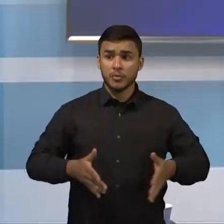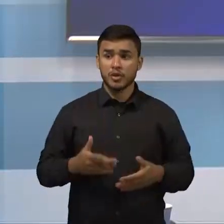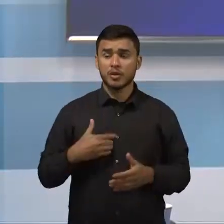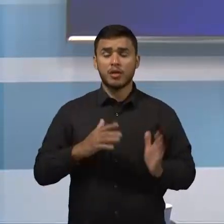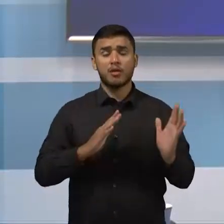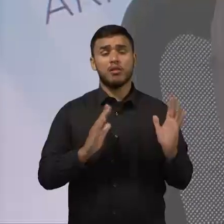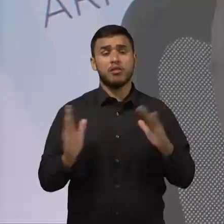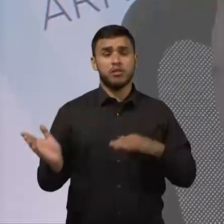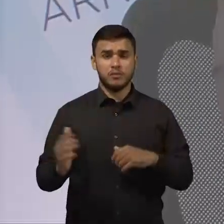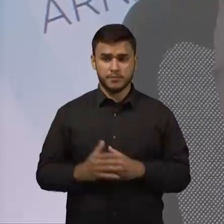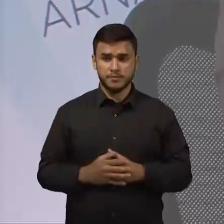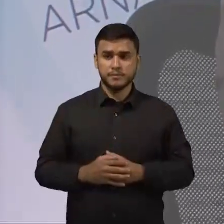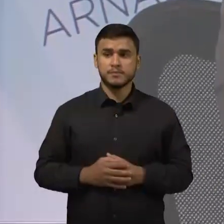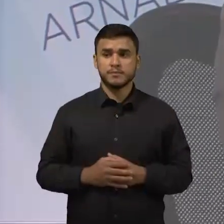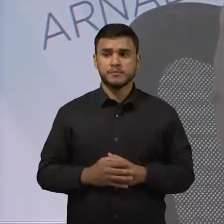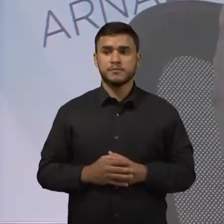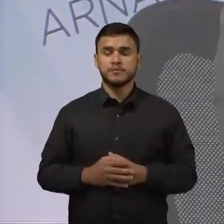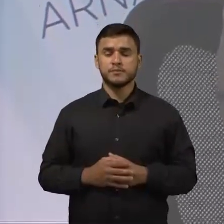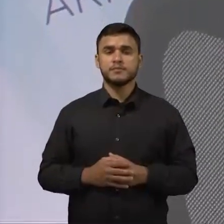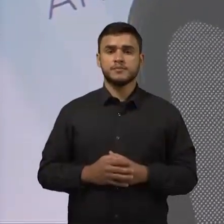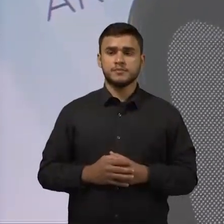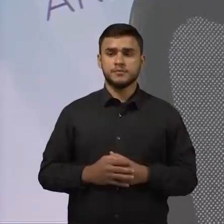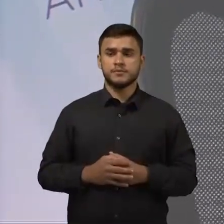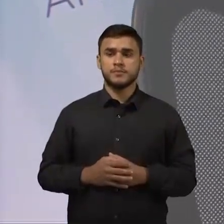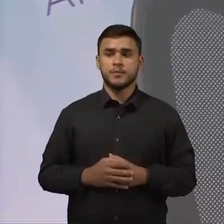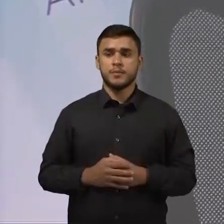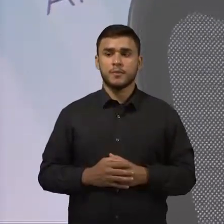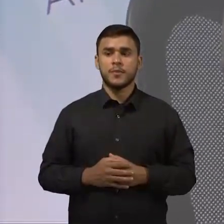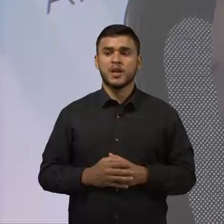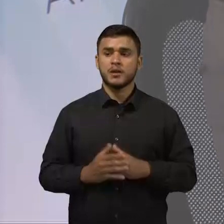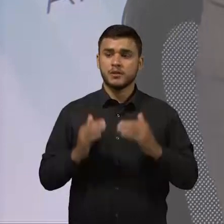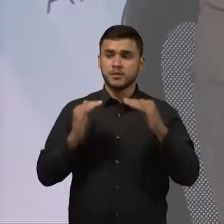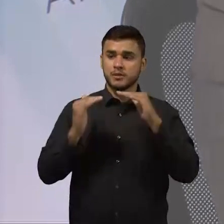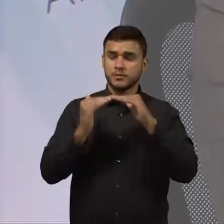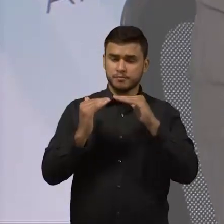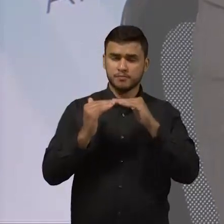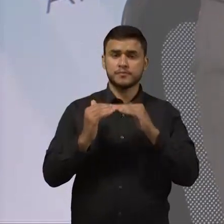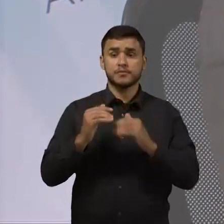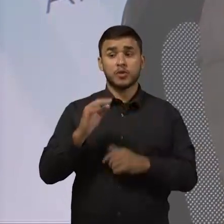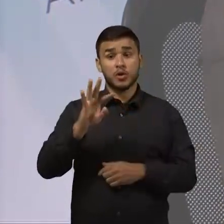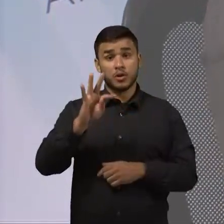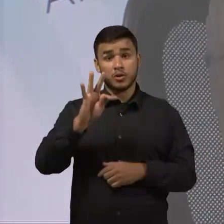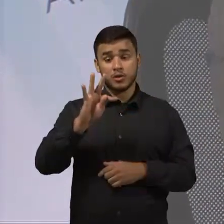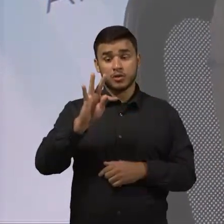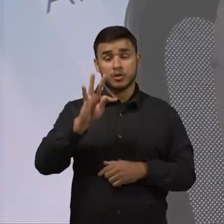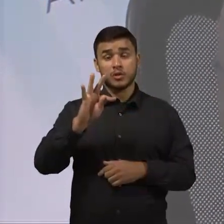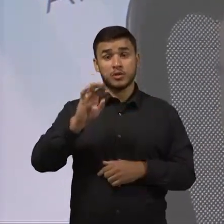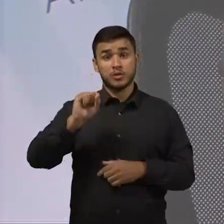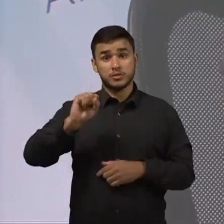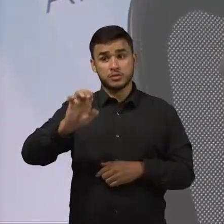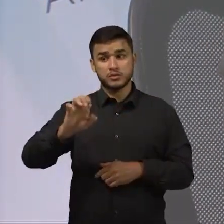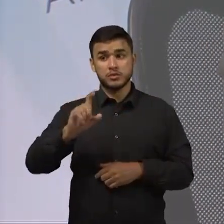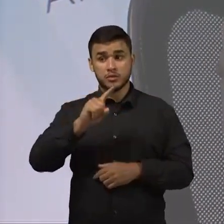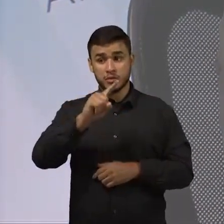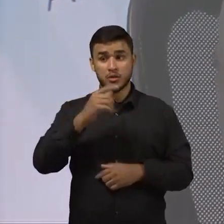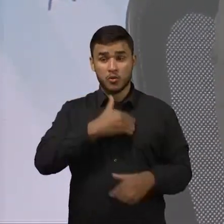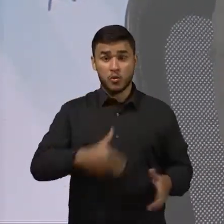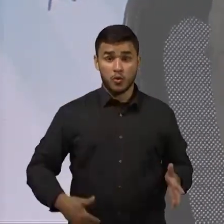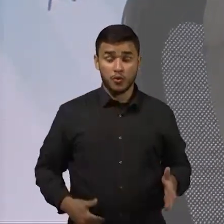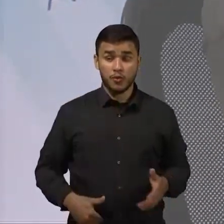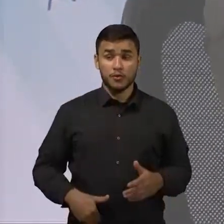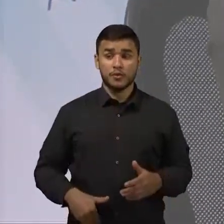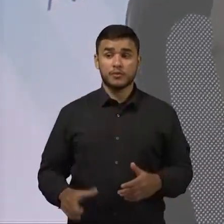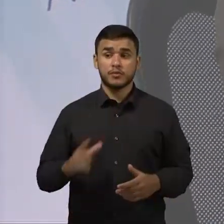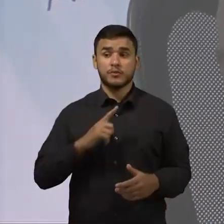nisso. Vamos ser justos com a justiça eleitoral. Só para vamos ser justos com a justiça eleitoral. ao caçar o governador do Tocantins, ela